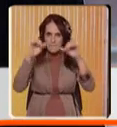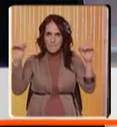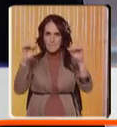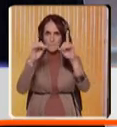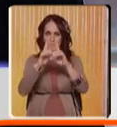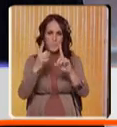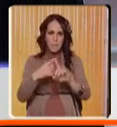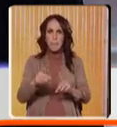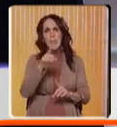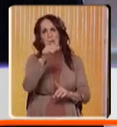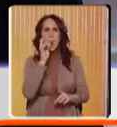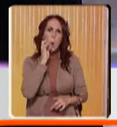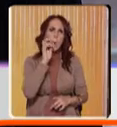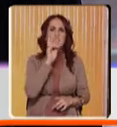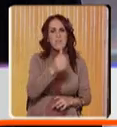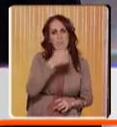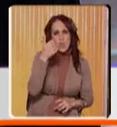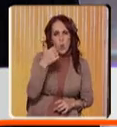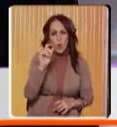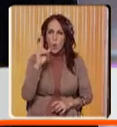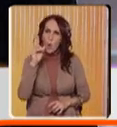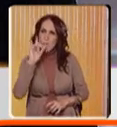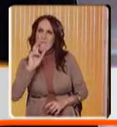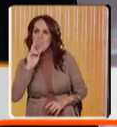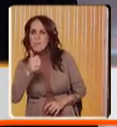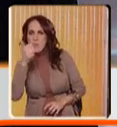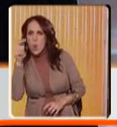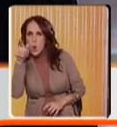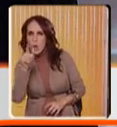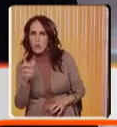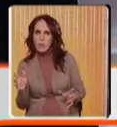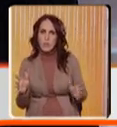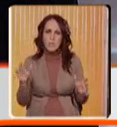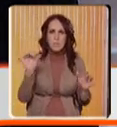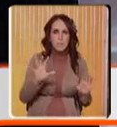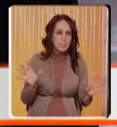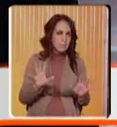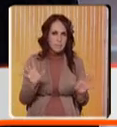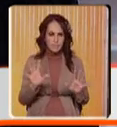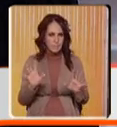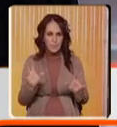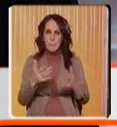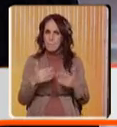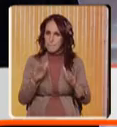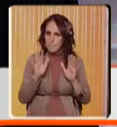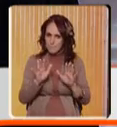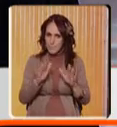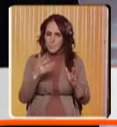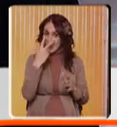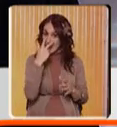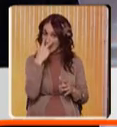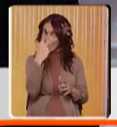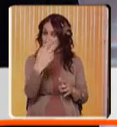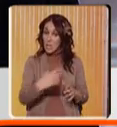há diferenças. Não podemos... O homem vai ver melhor aquela letra e a mulher vai ver pior. Isso não é verdade. Agora, a visão